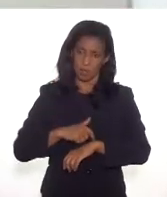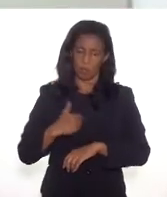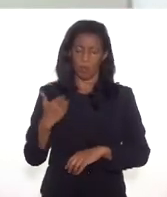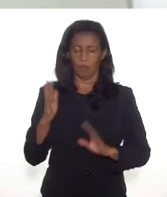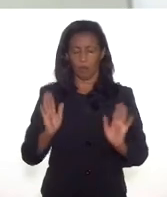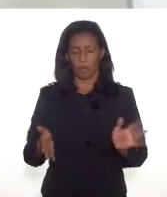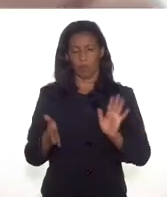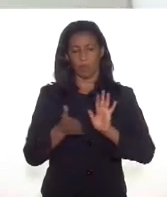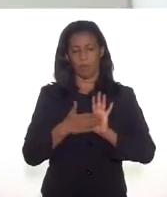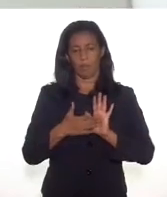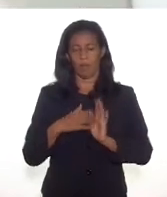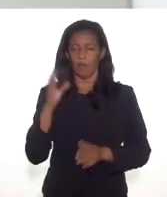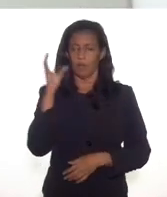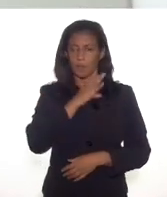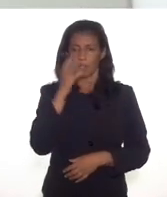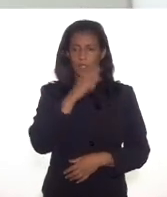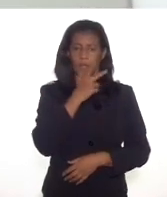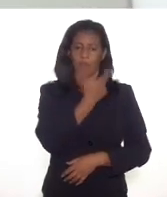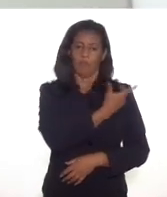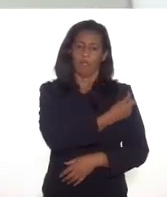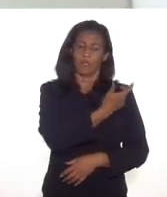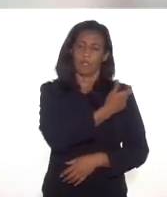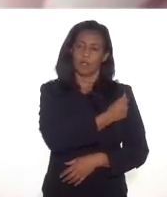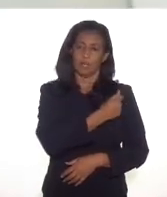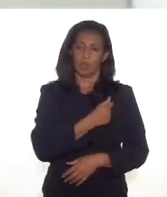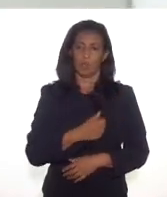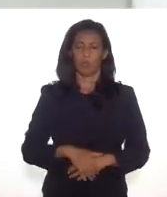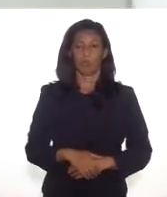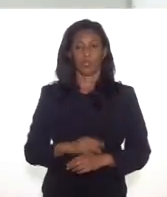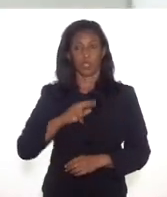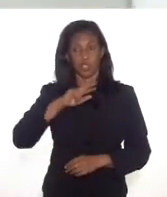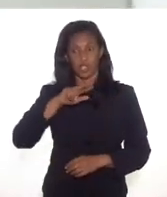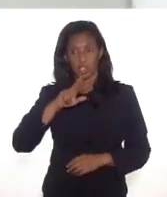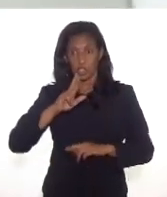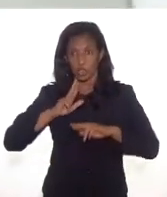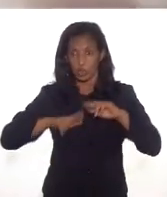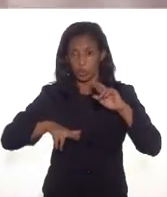proposta. Vamos acelerar a vacinação dos profissionais de educação no mês de junho.